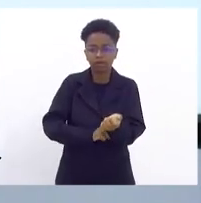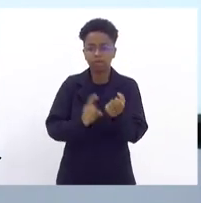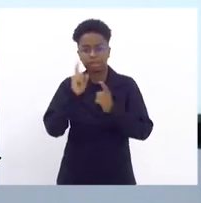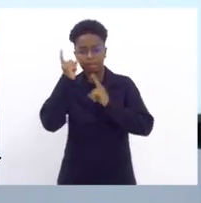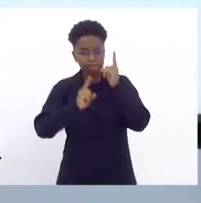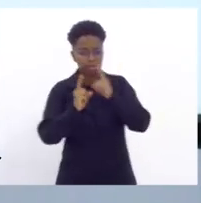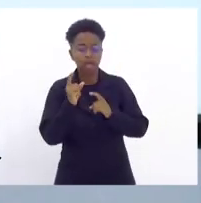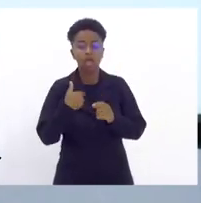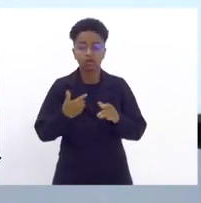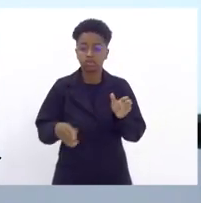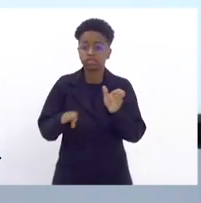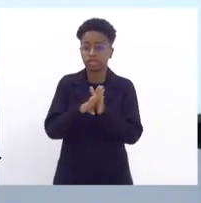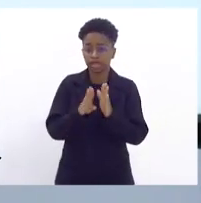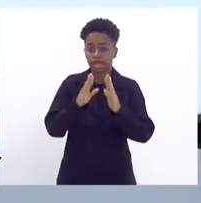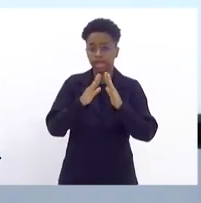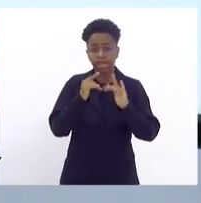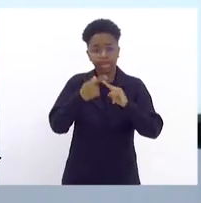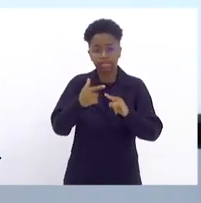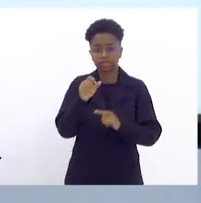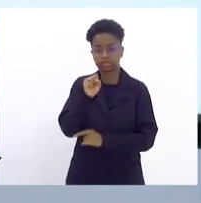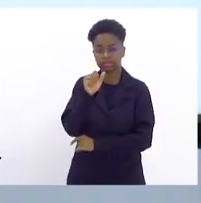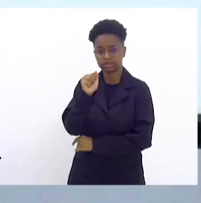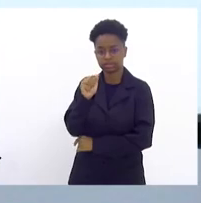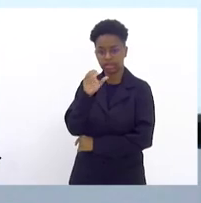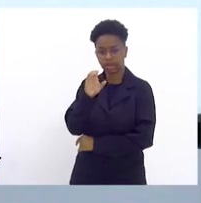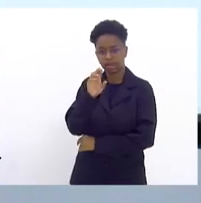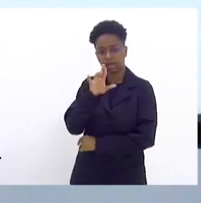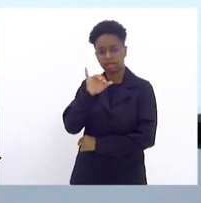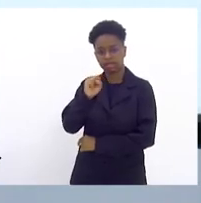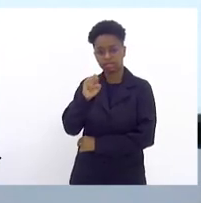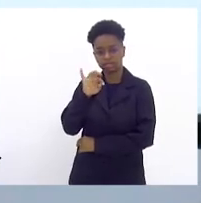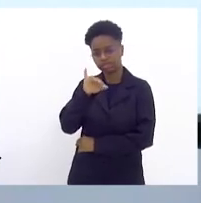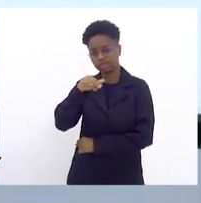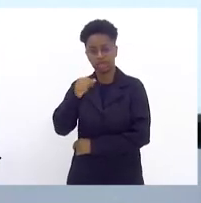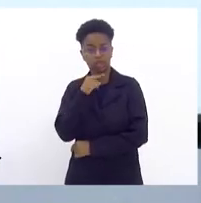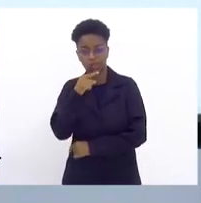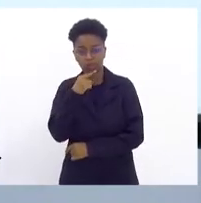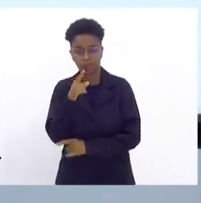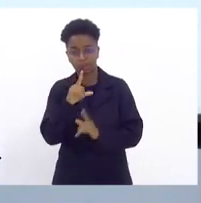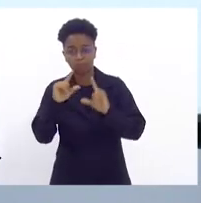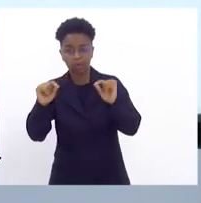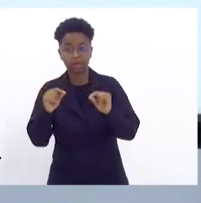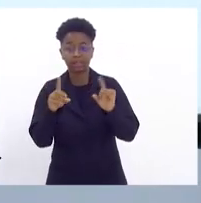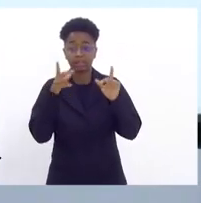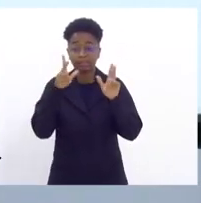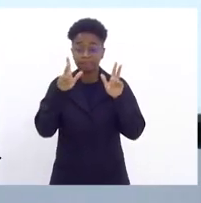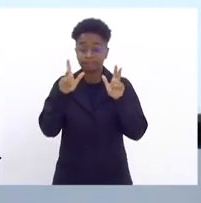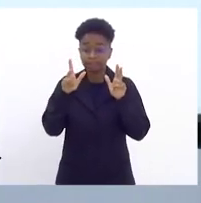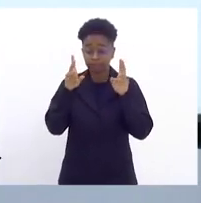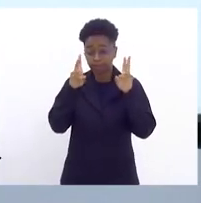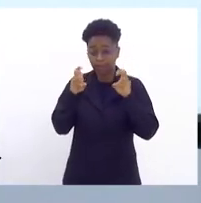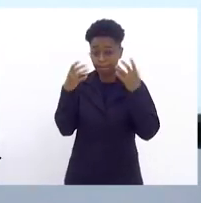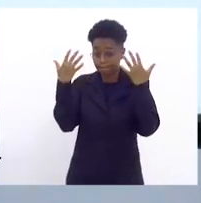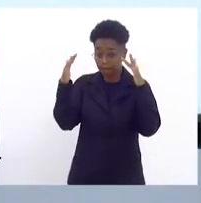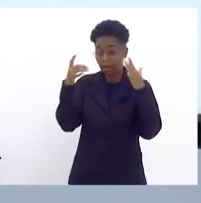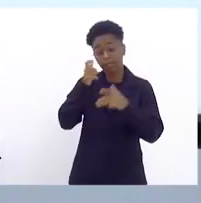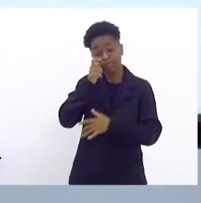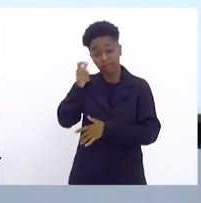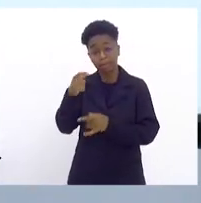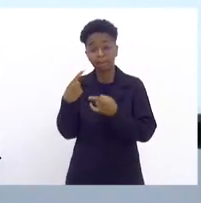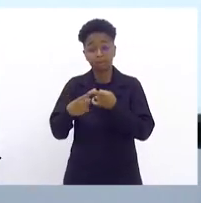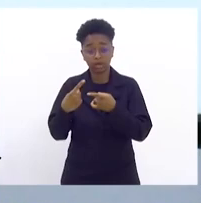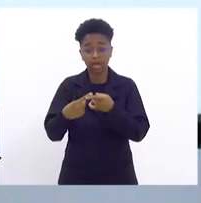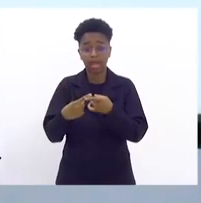chegou o dia de entrar nessa caixinha e não queria sair a questão das Palmas é interessante porque os autistas